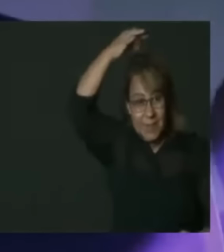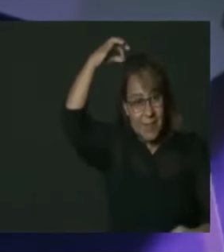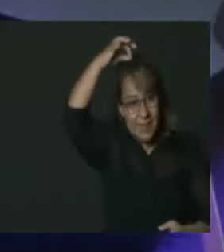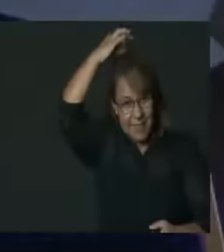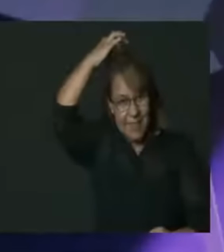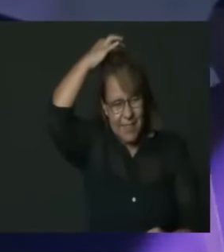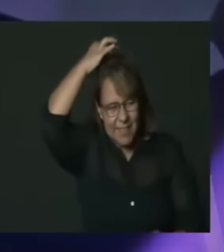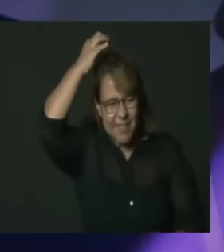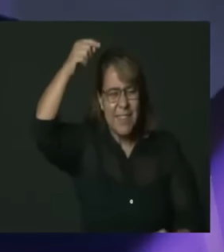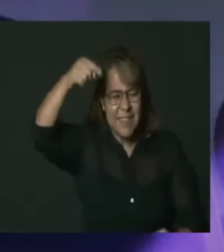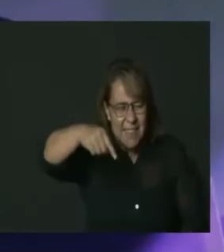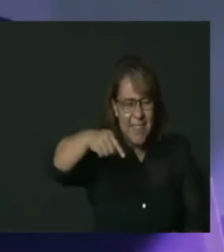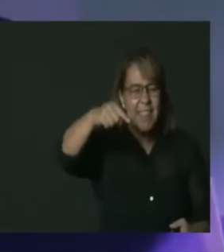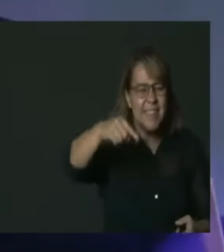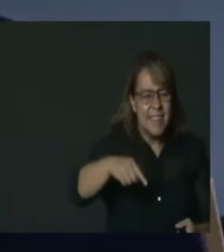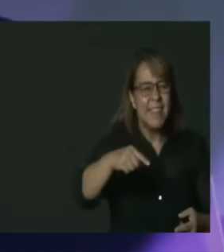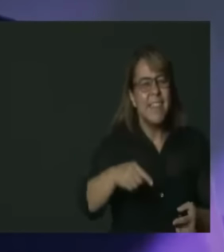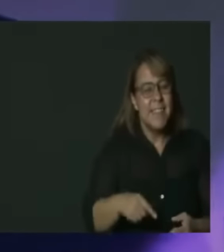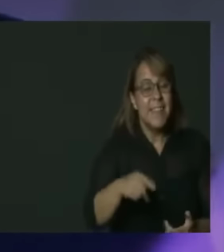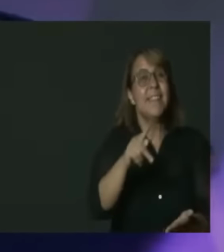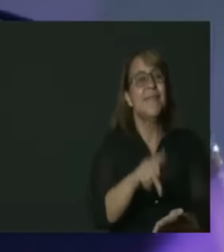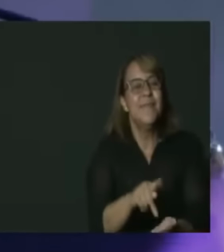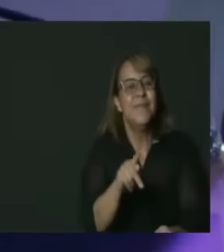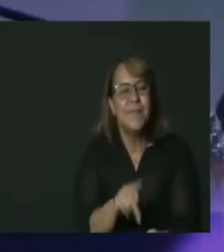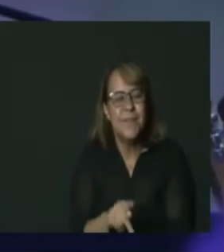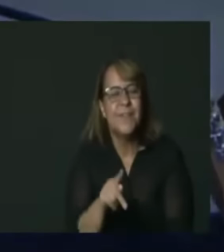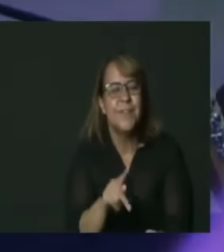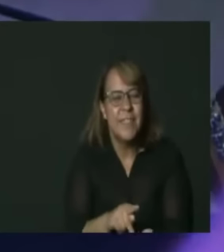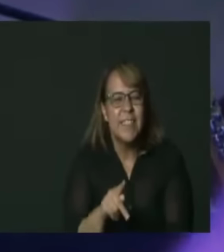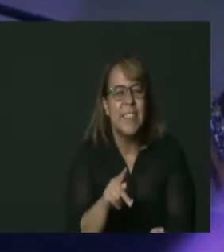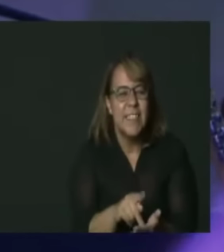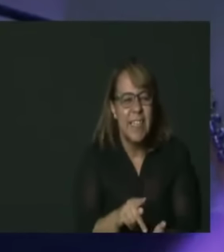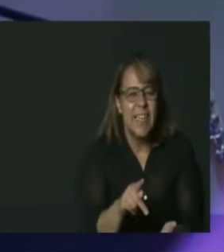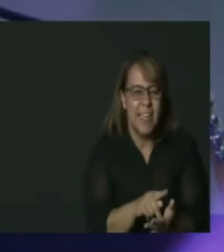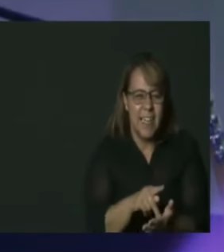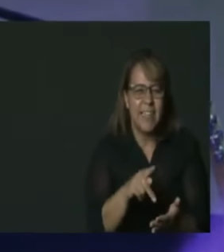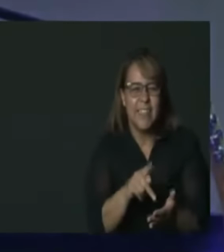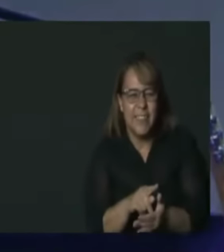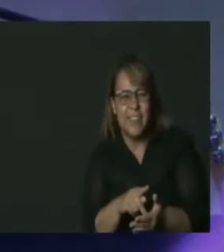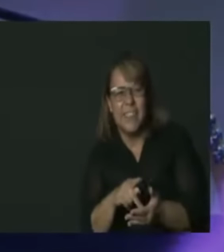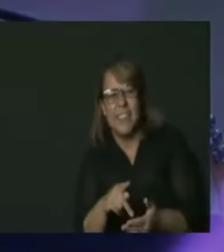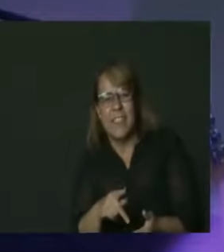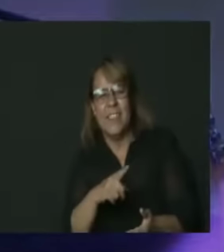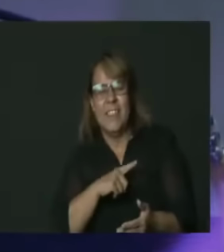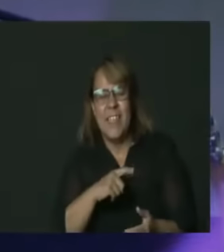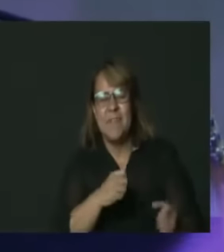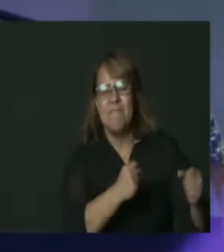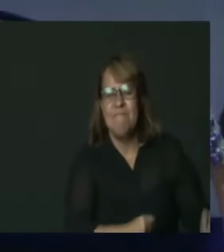promessa. E Deus já mandou uma nuvem de glória pra anunciar.